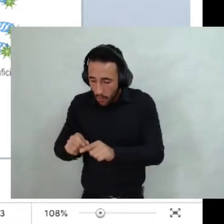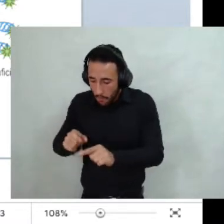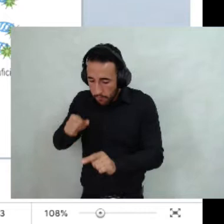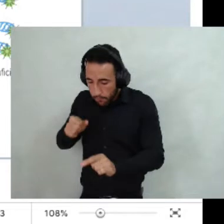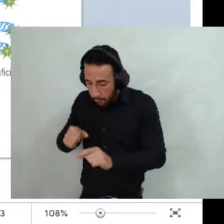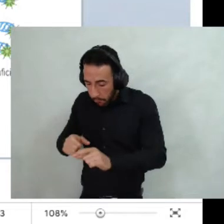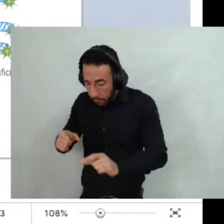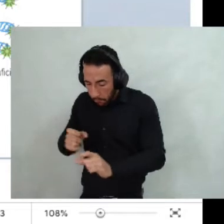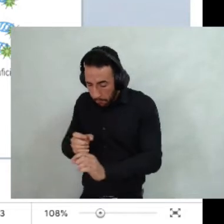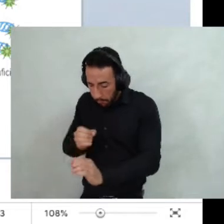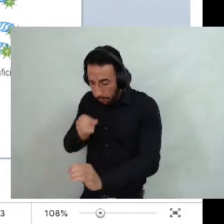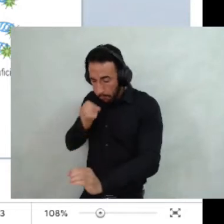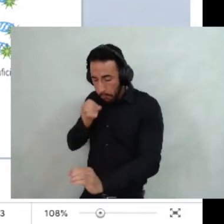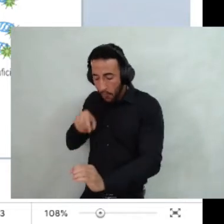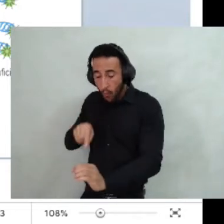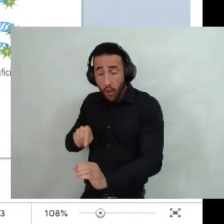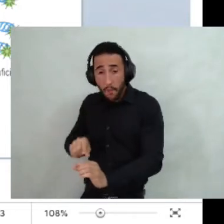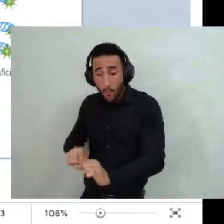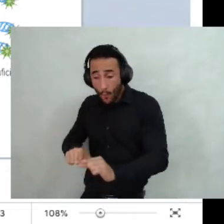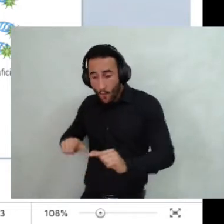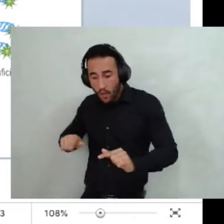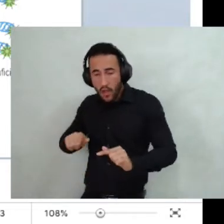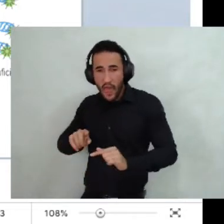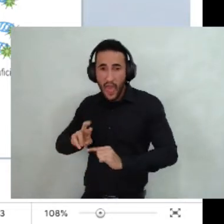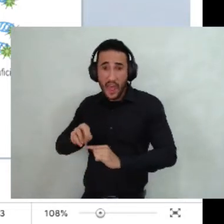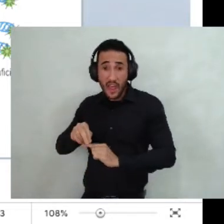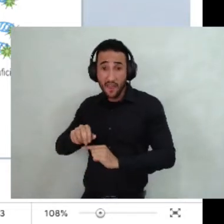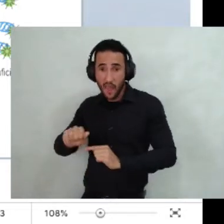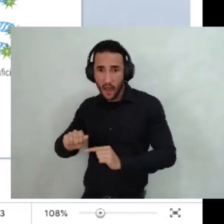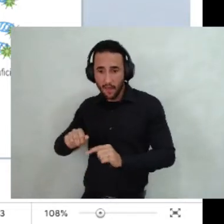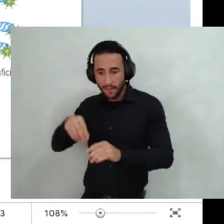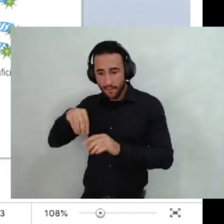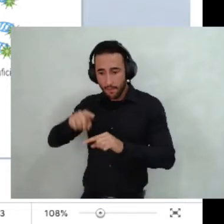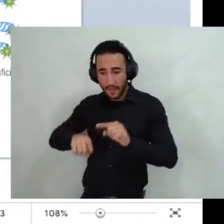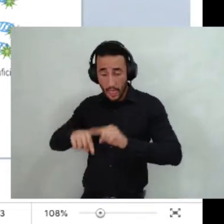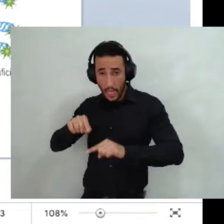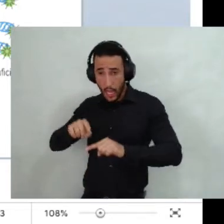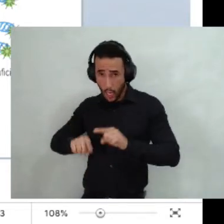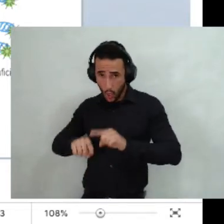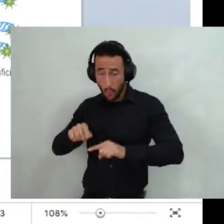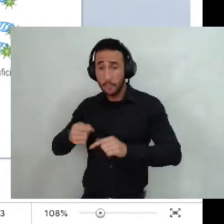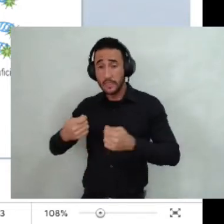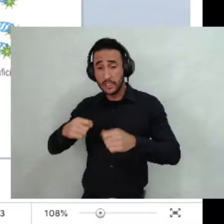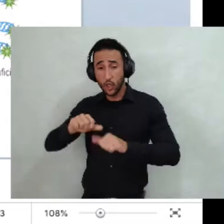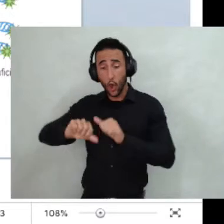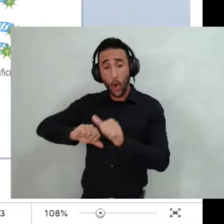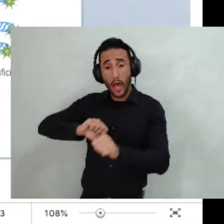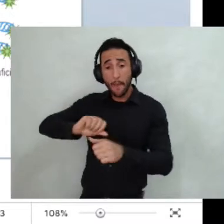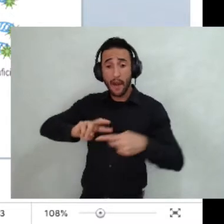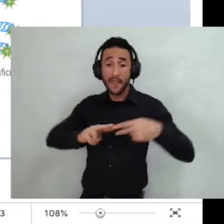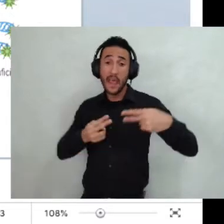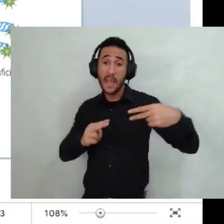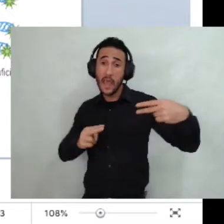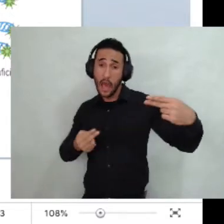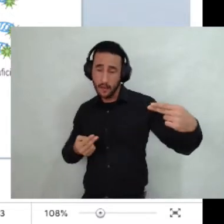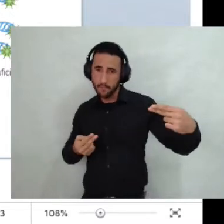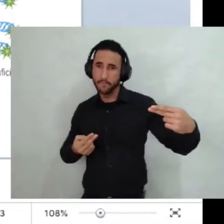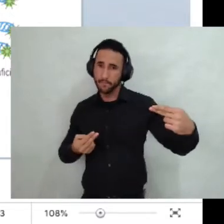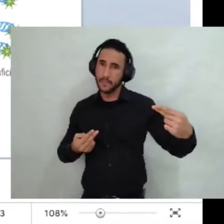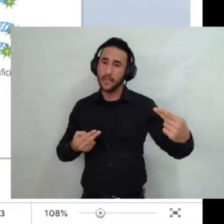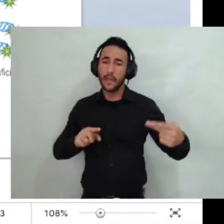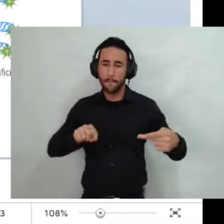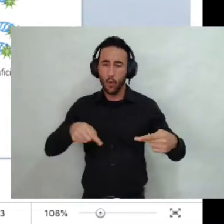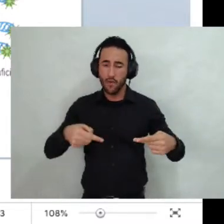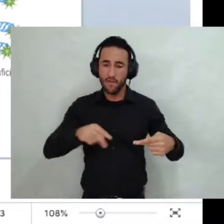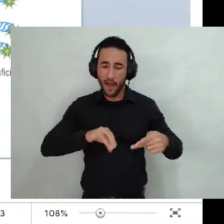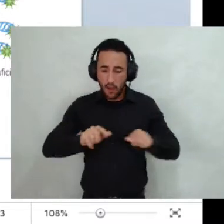material genético do vírus é RNA, a gente precisa transformar ele em DNA e depois a gente vai amplificando